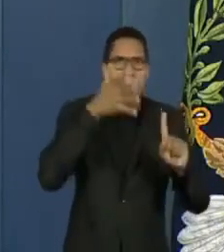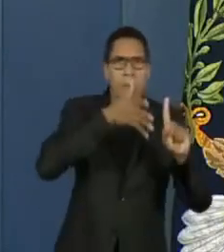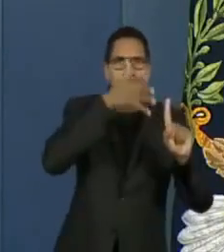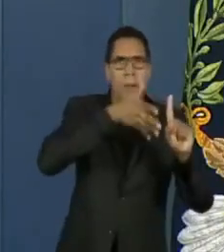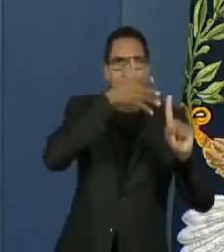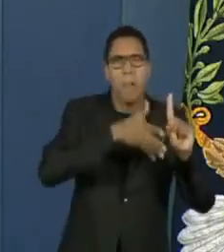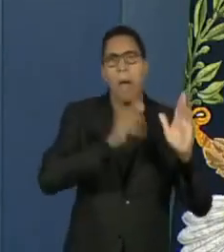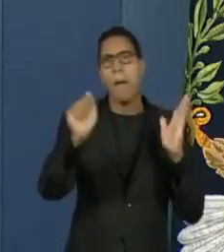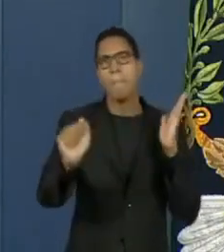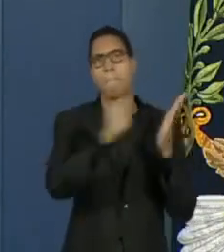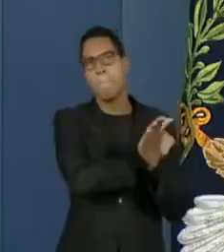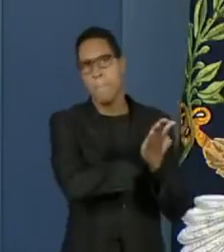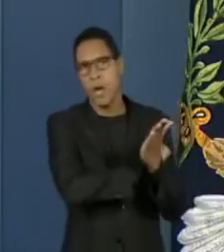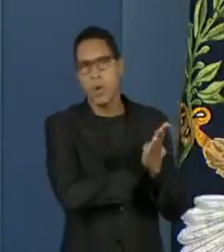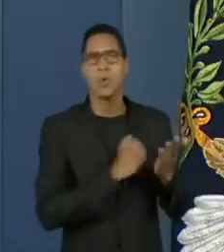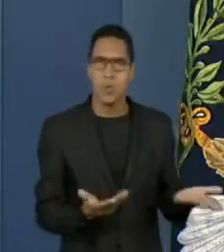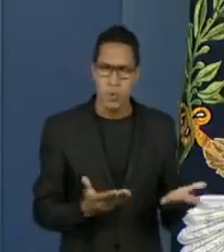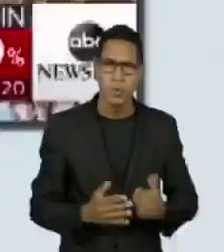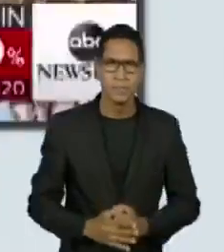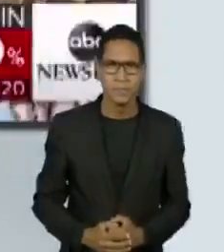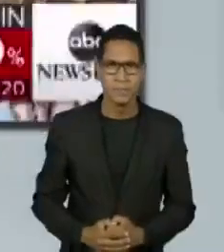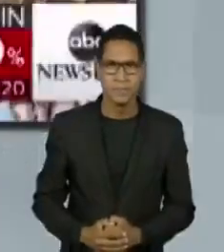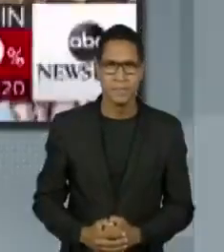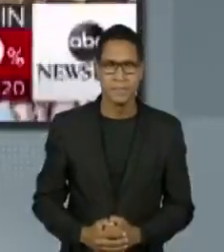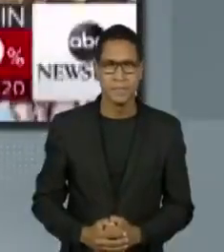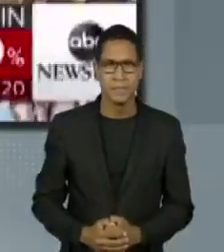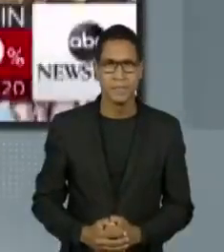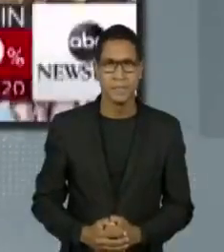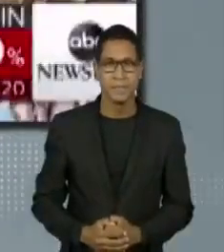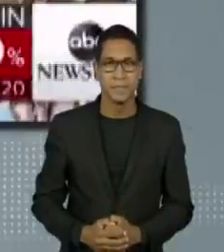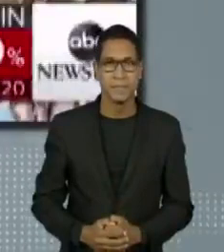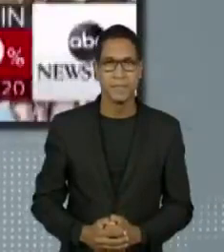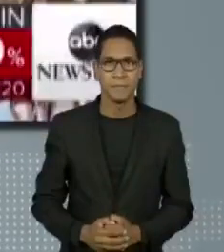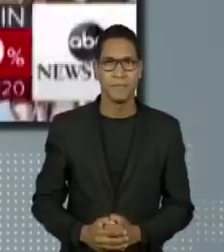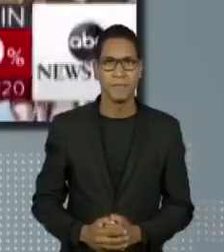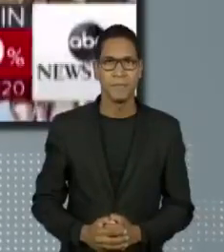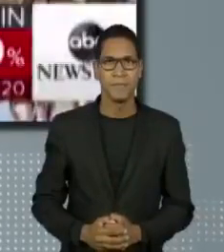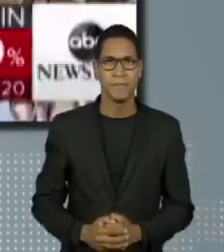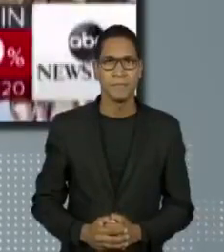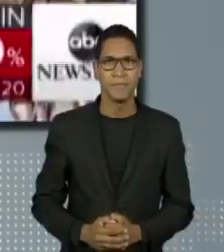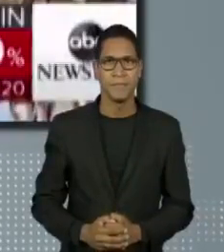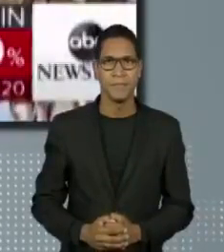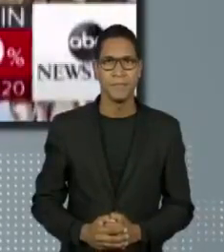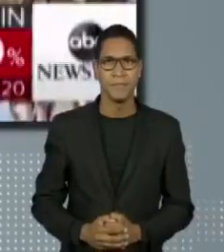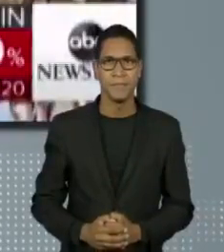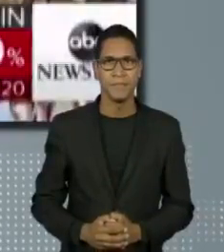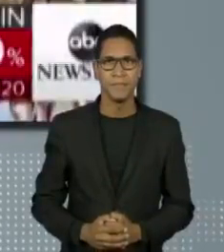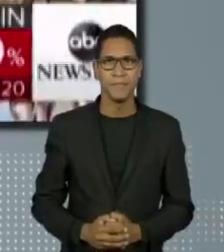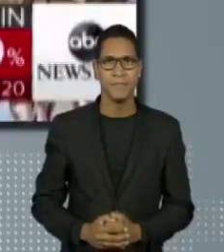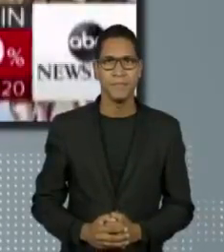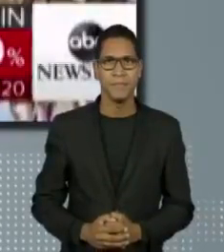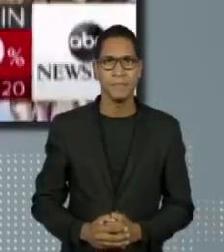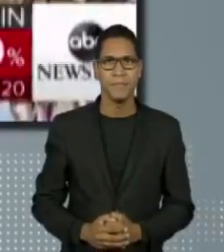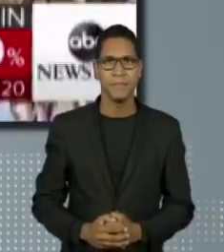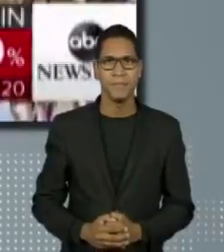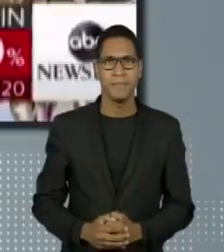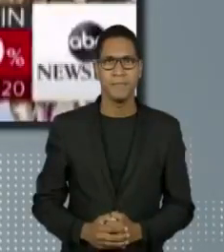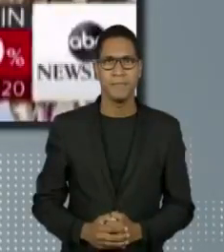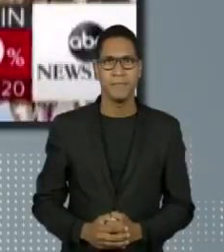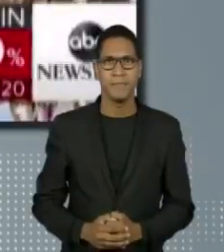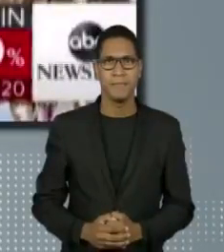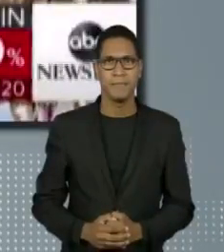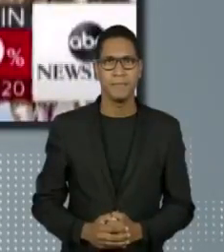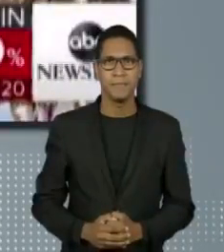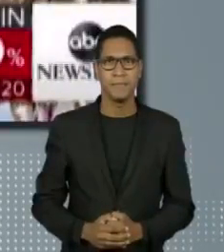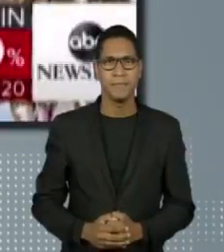ar em 3 grandes emissoras. Lindsay Davis, thanks so much for streaming with us. We've been listening to President Trump addressing the nation